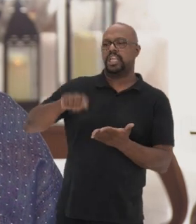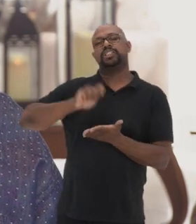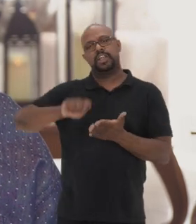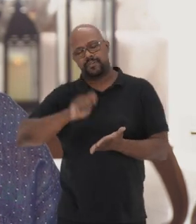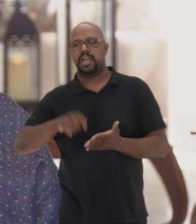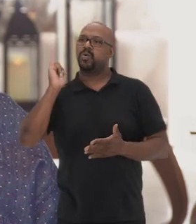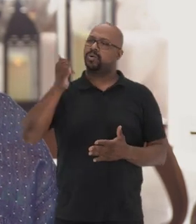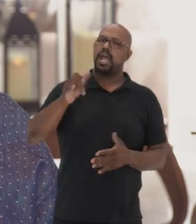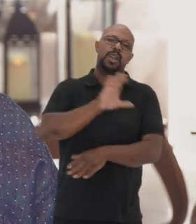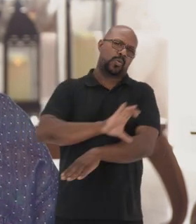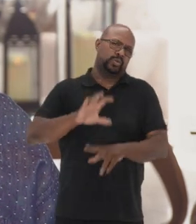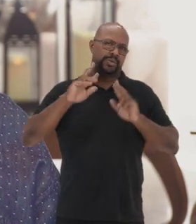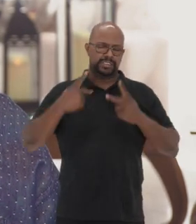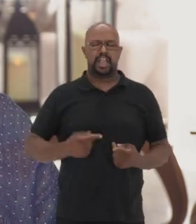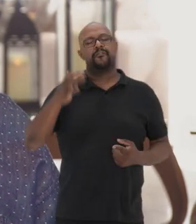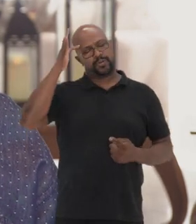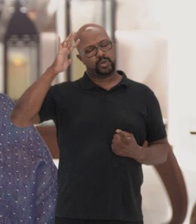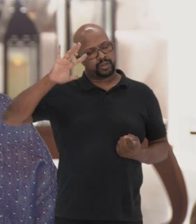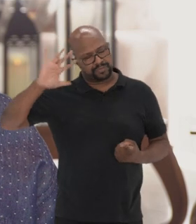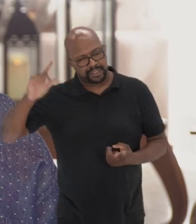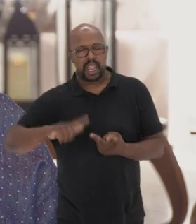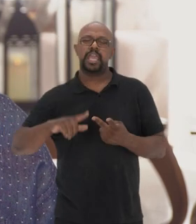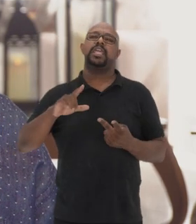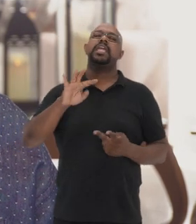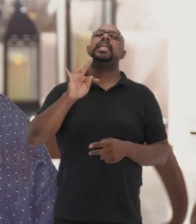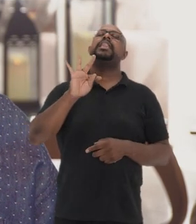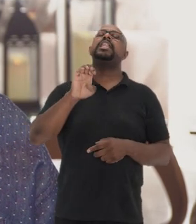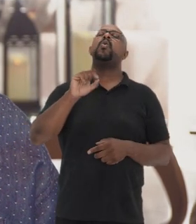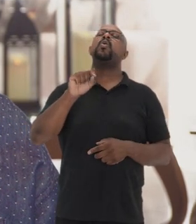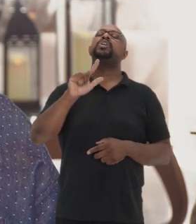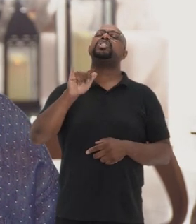e cursos de humanidade também filosofia e teologia